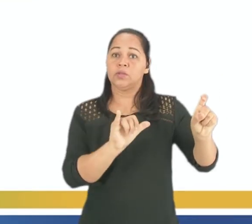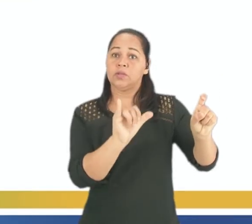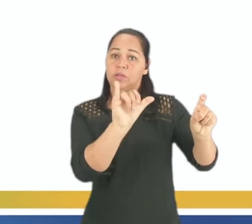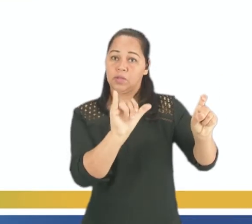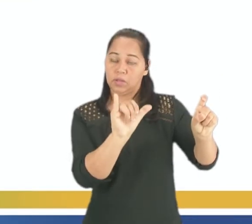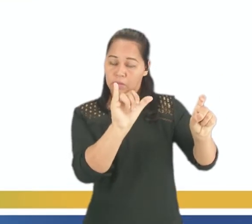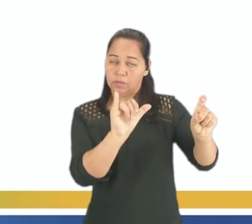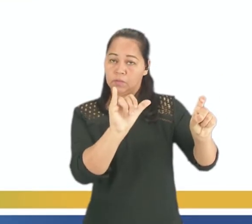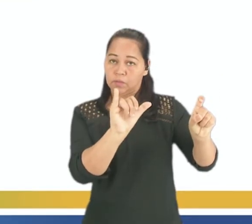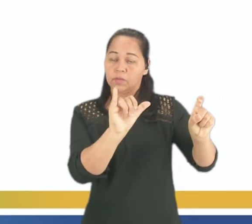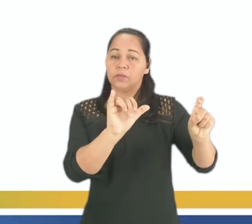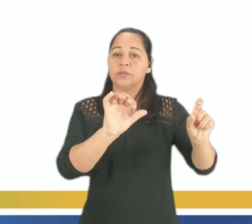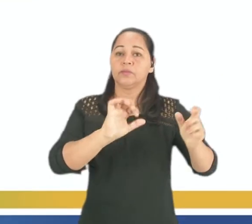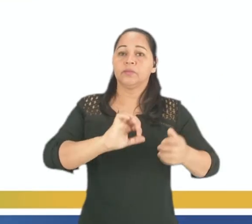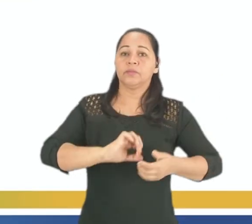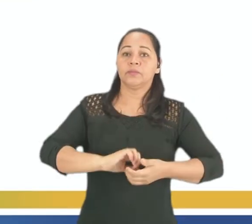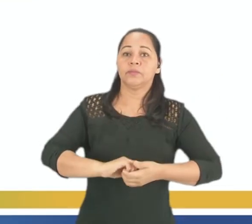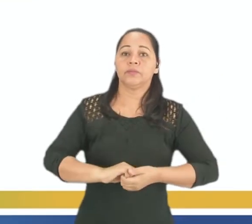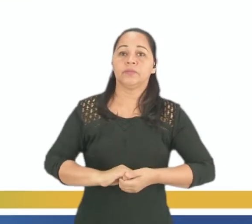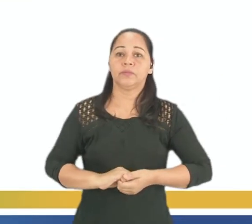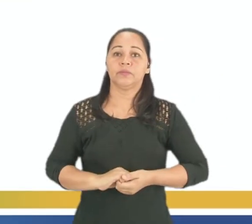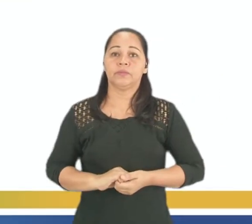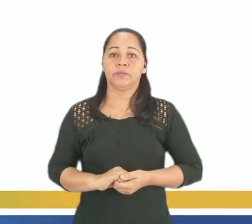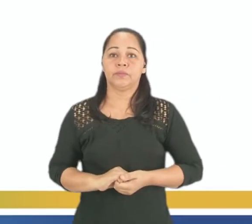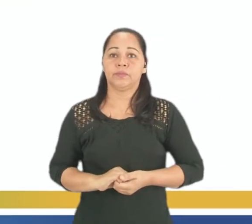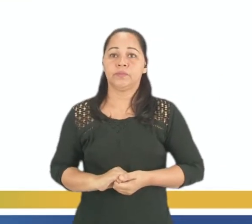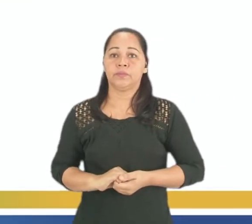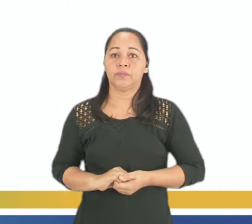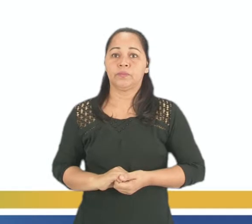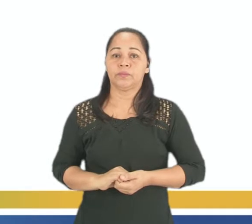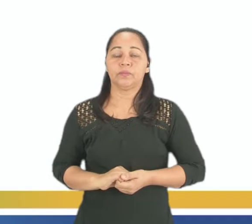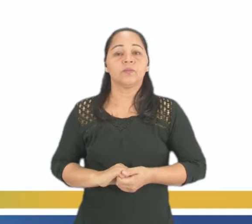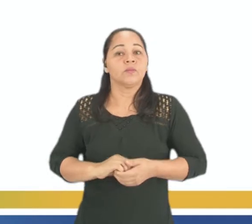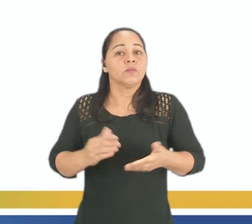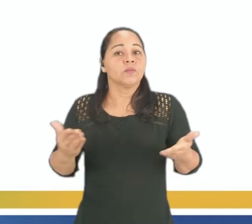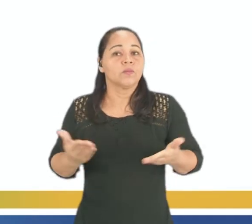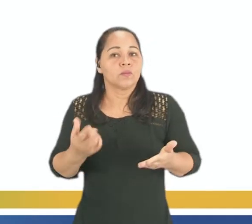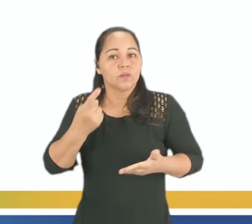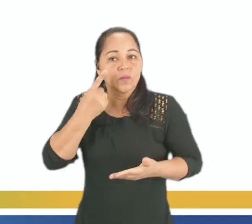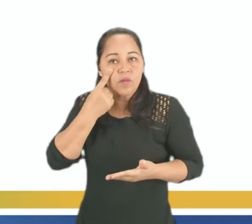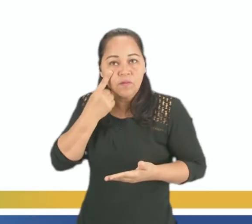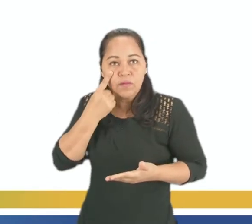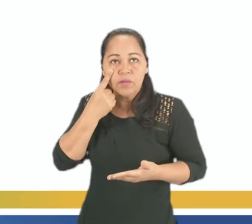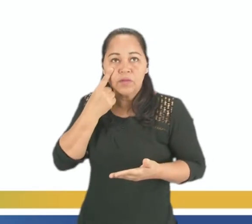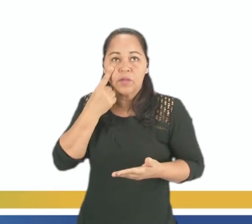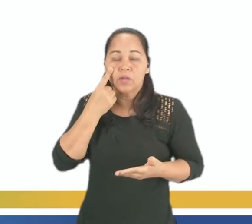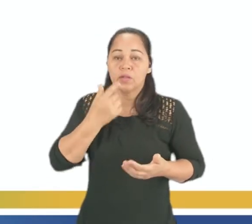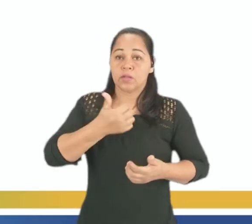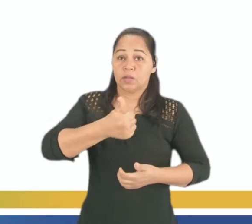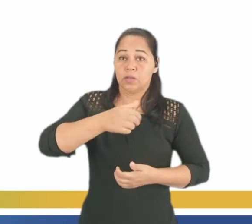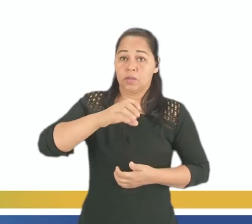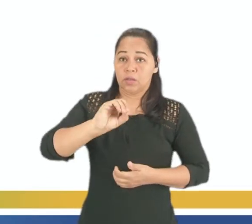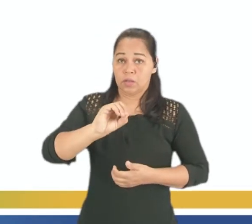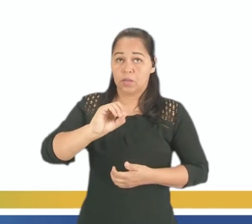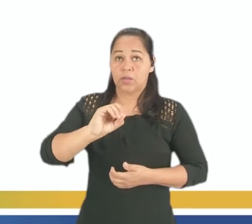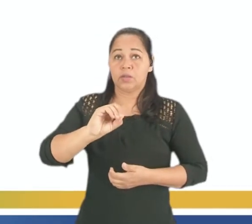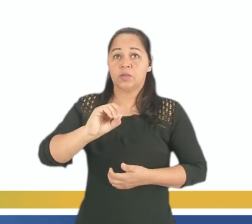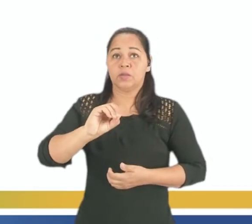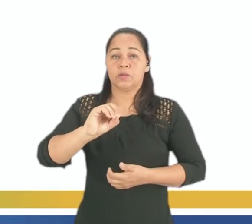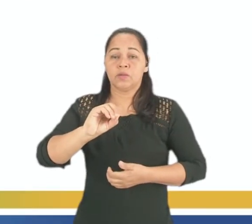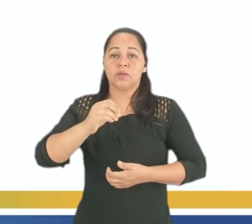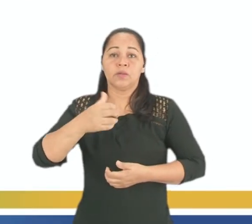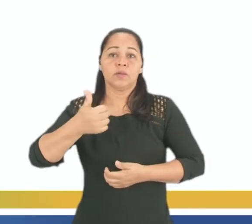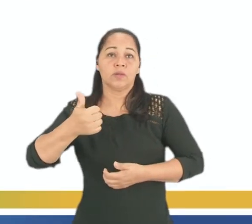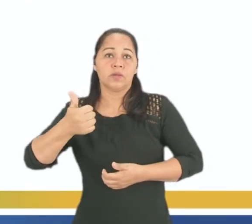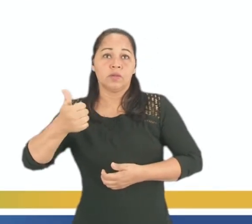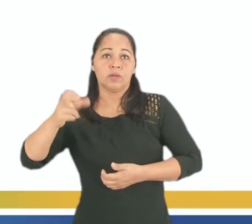é o 15, representa o y. Então, observe que ambos somados aí, o resultado vai